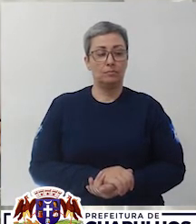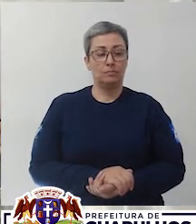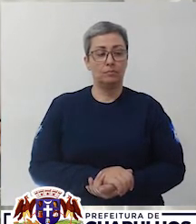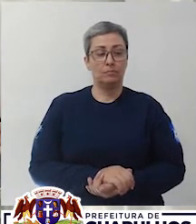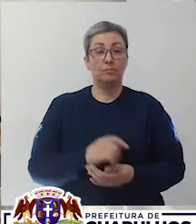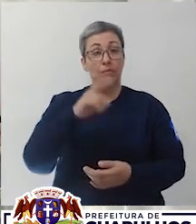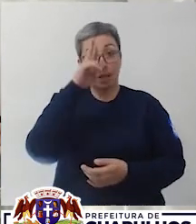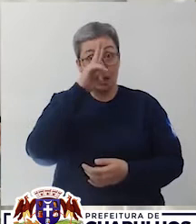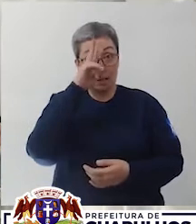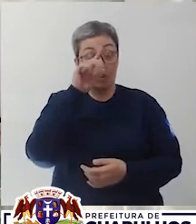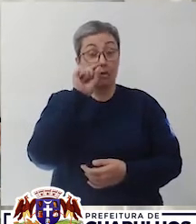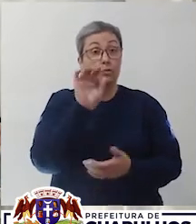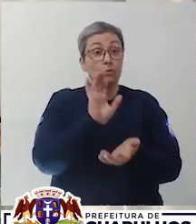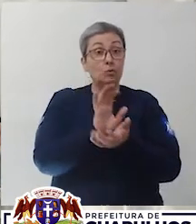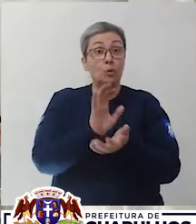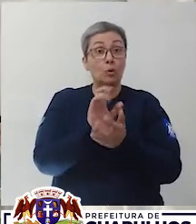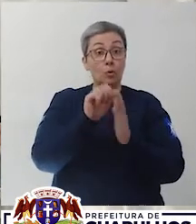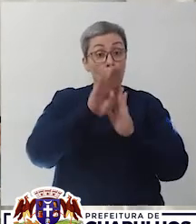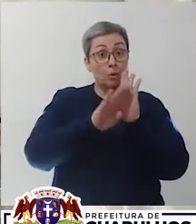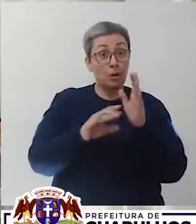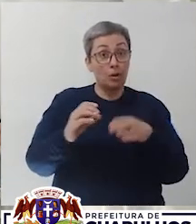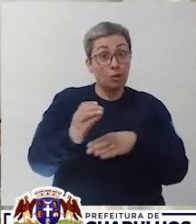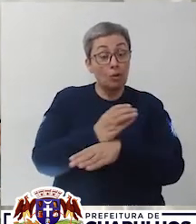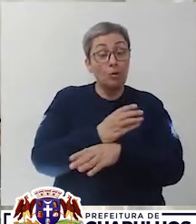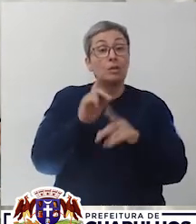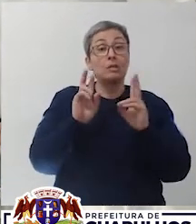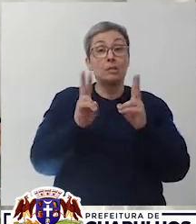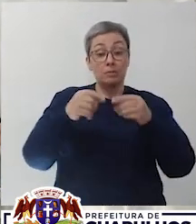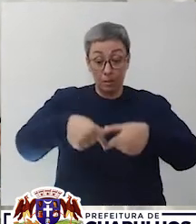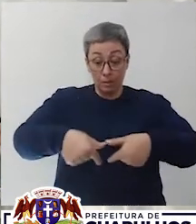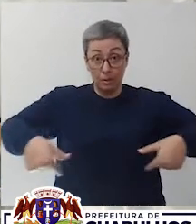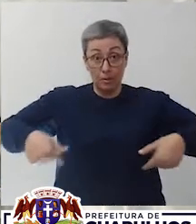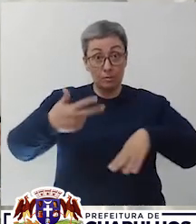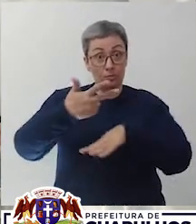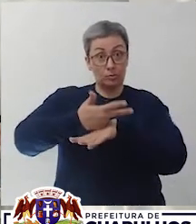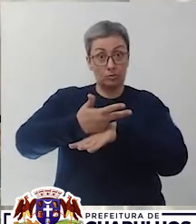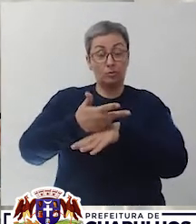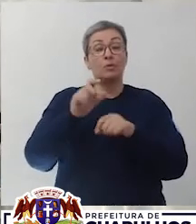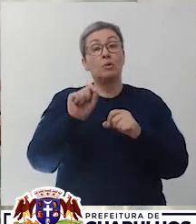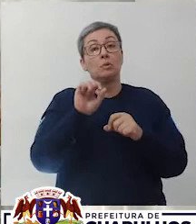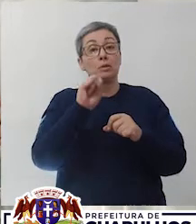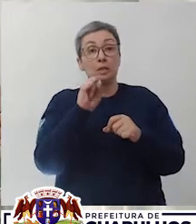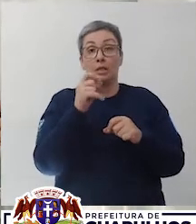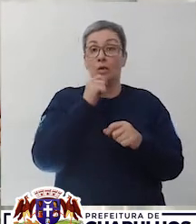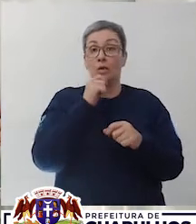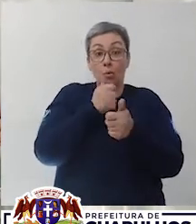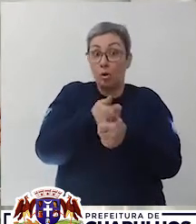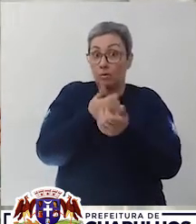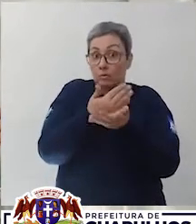Lembrando, pessoal, a receita completa sempre vai estar aqui na descrição do vídeo. Então, para quem não acompanhou aqui no